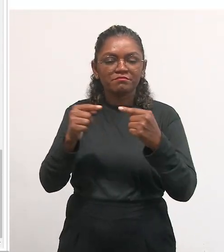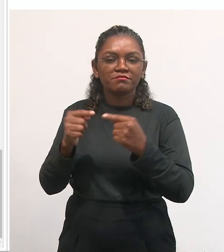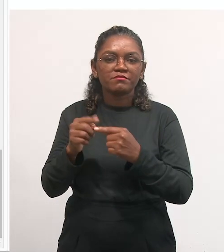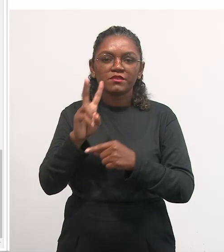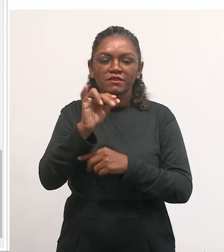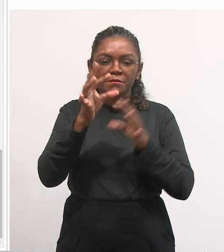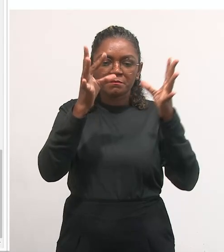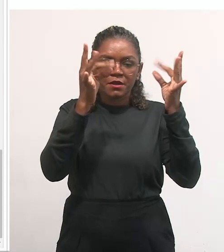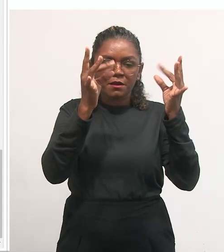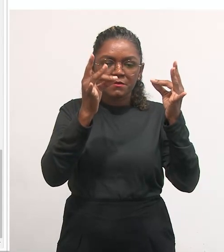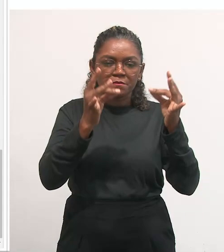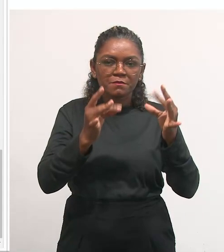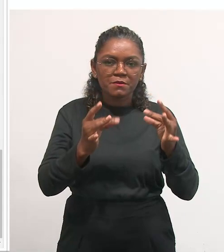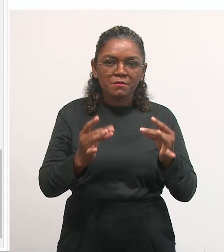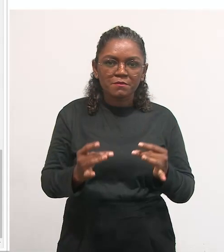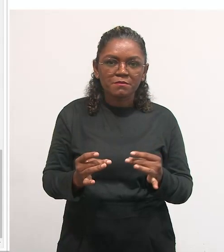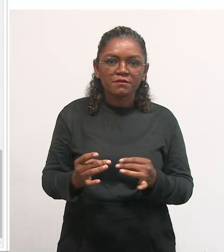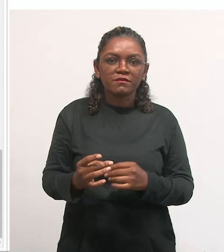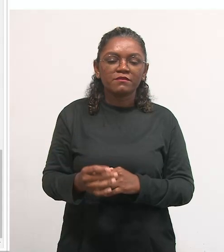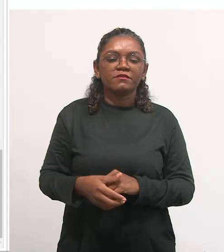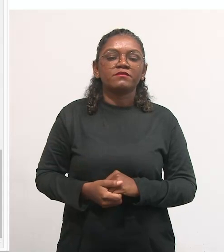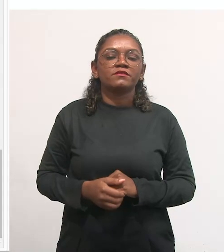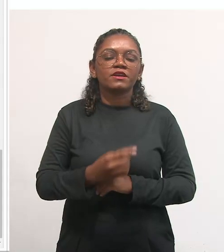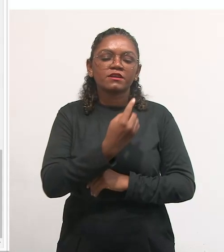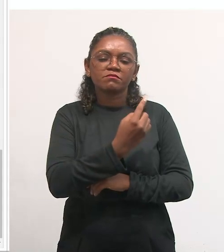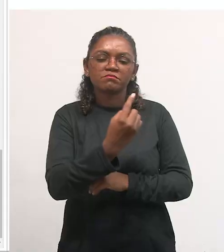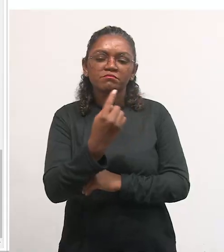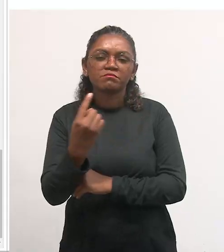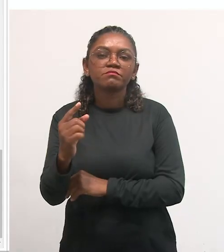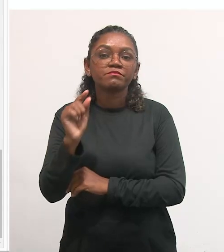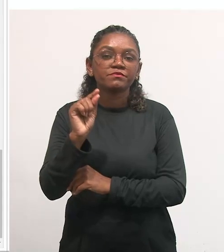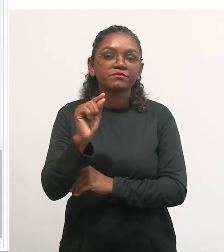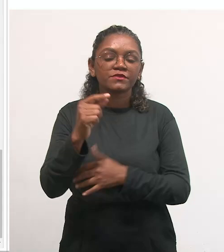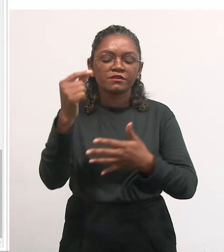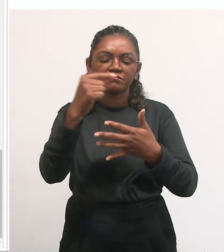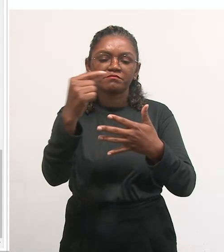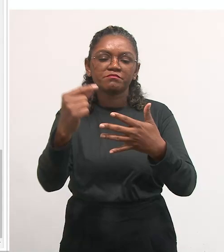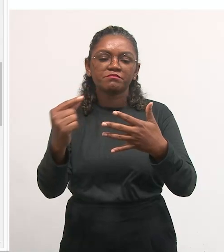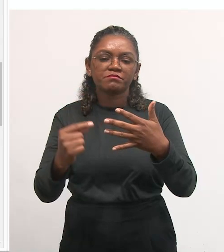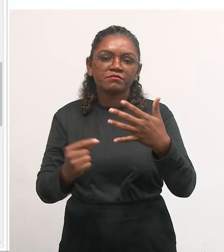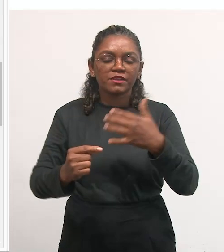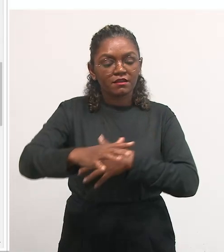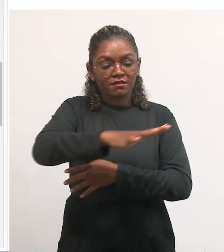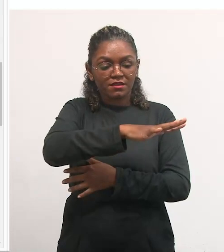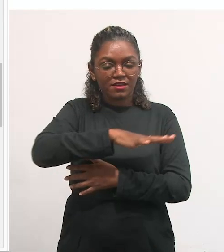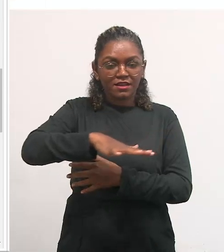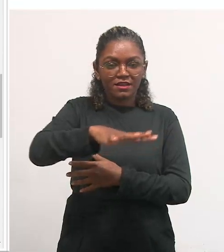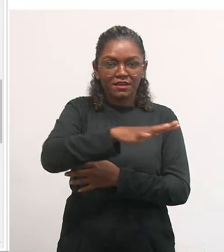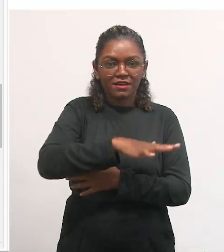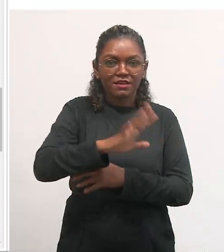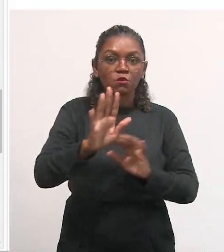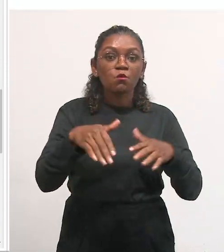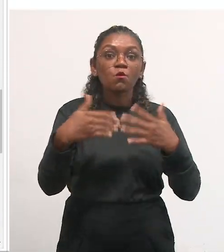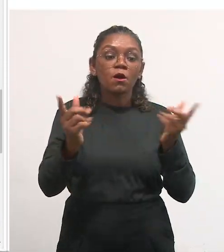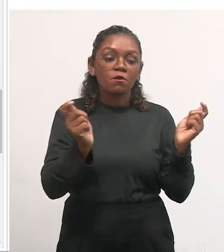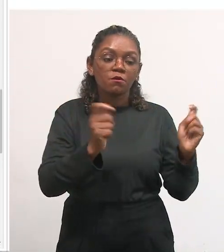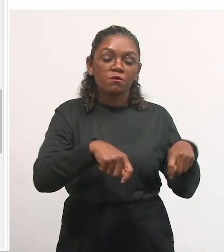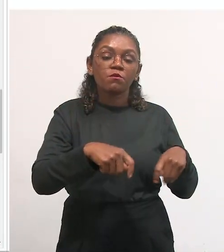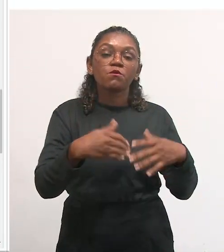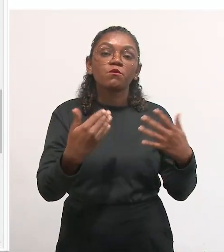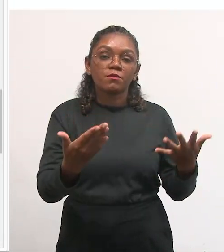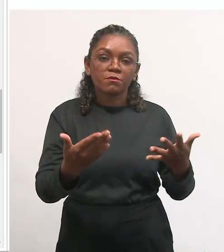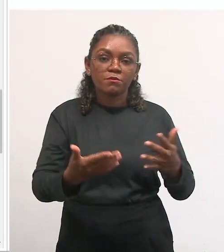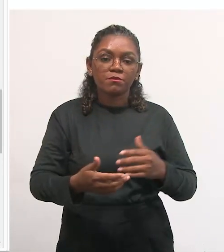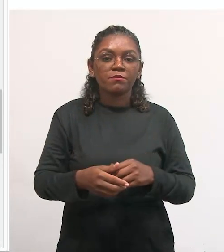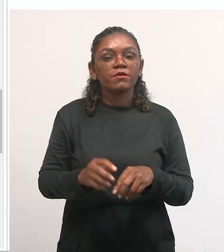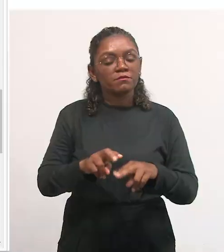os elementos e as competências por áreas. Então, quais as competências de cada área? É impressionante a forma de organização